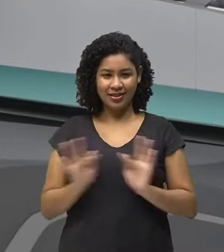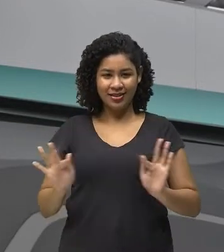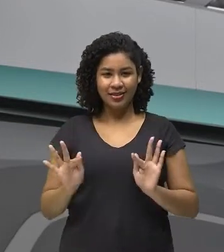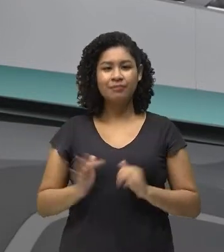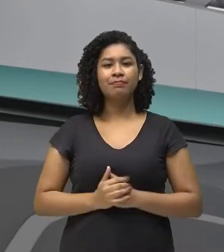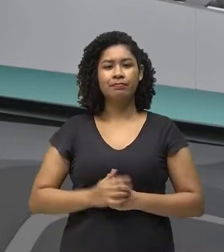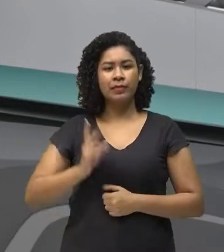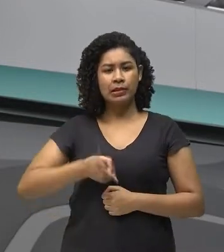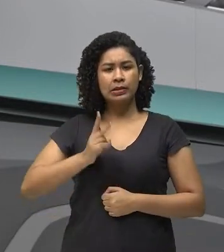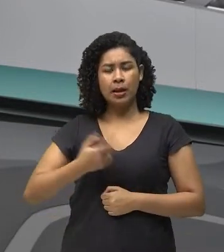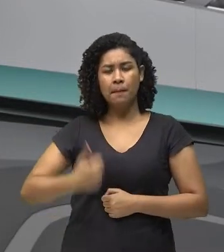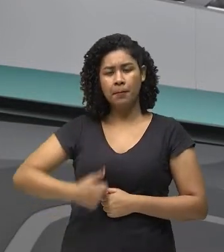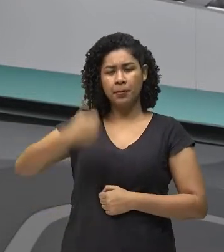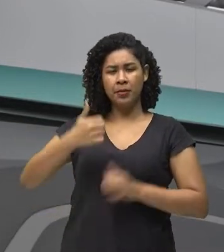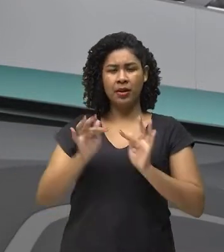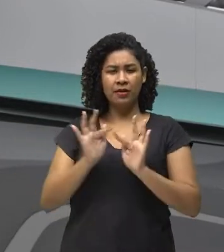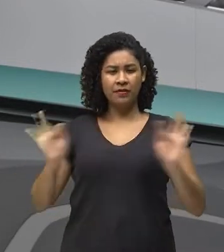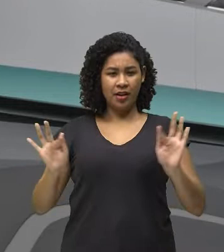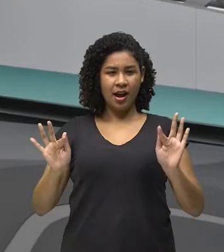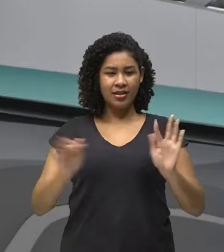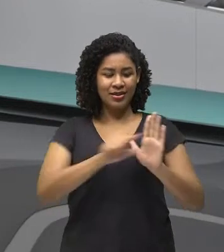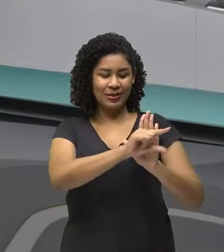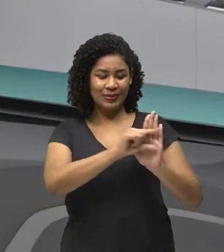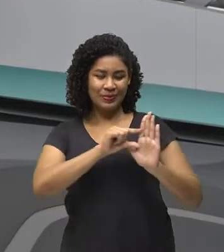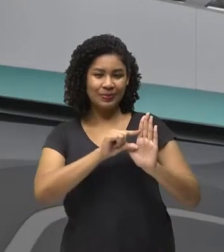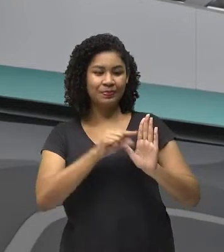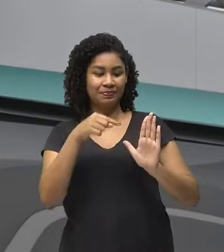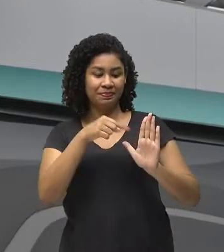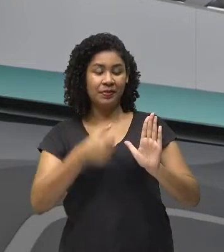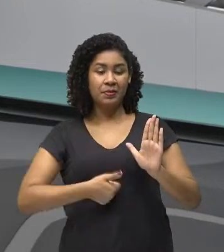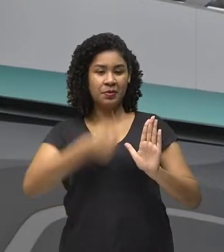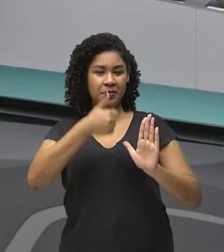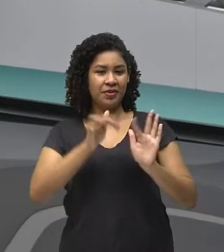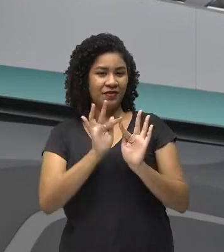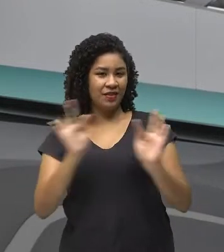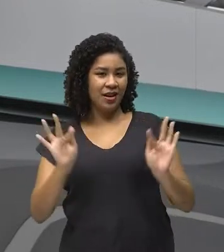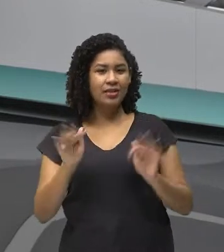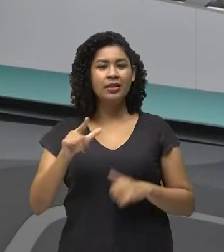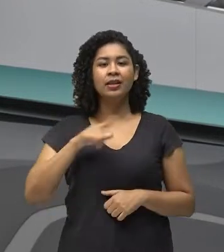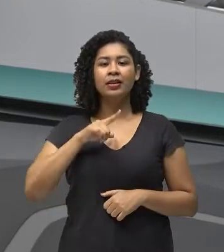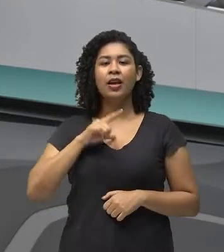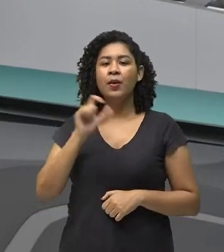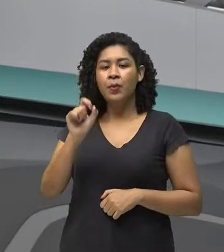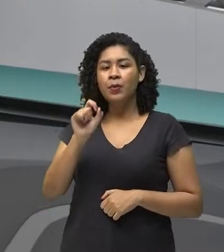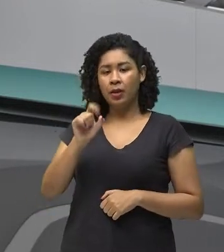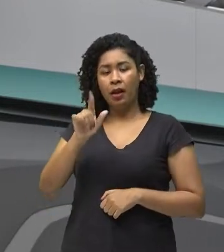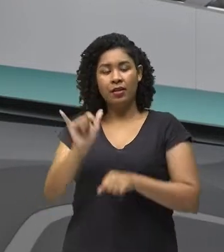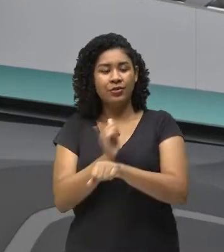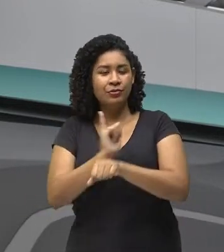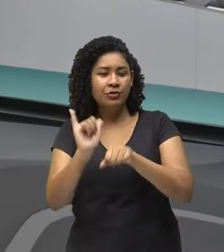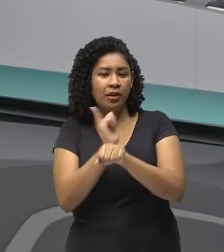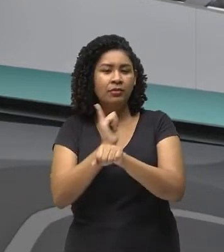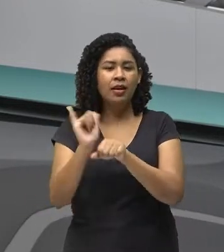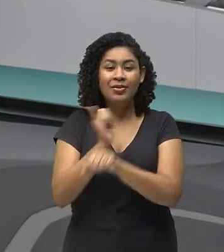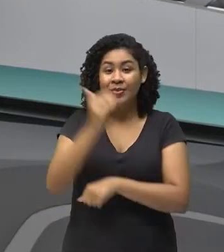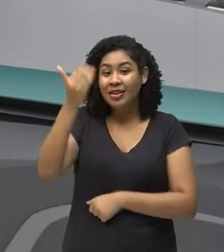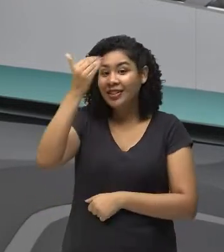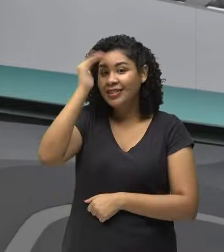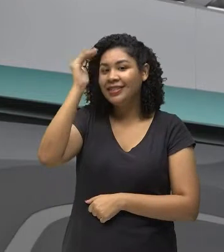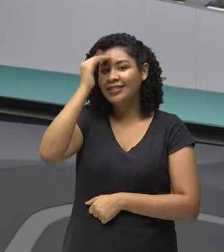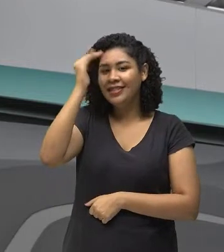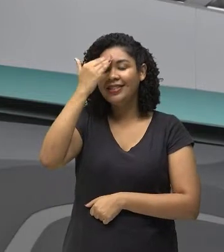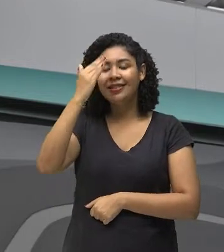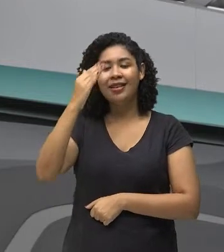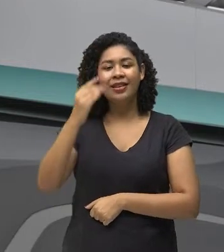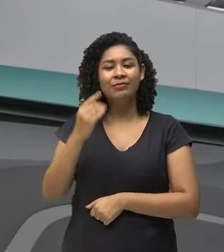primeira frase de um parágrafo, que é isso que a gente chama de frase temática, pode ser uma maneira eficaz também de entender a ideia principal